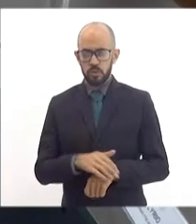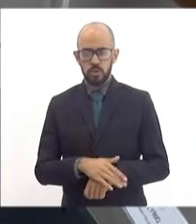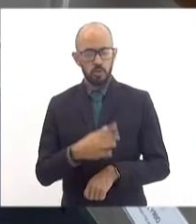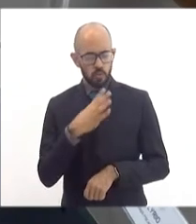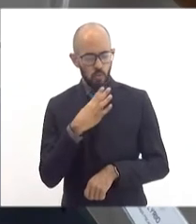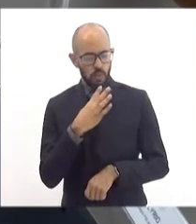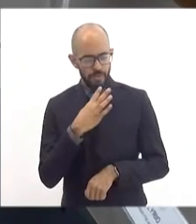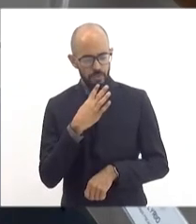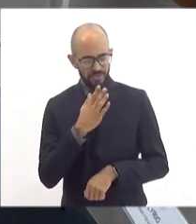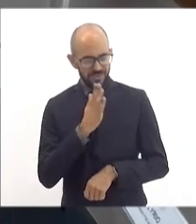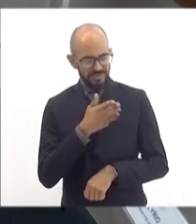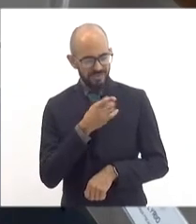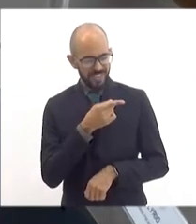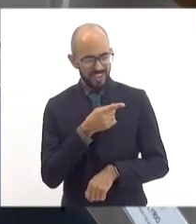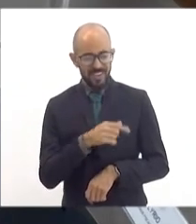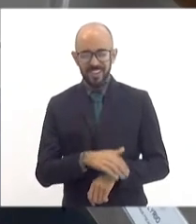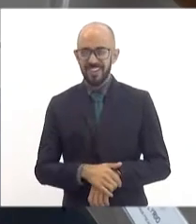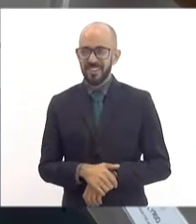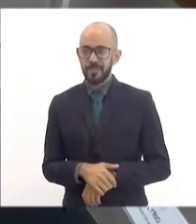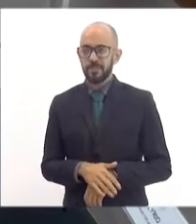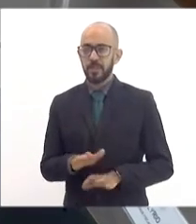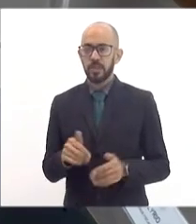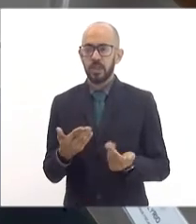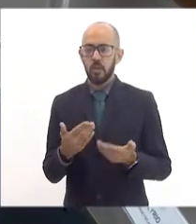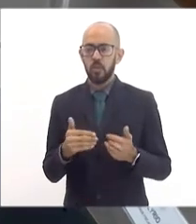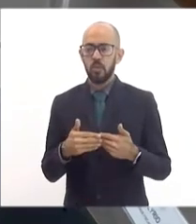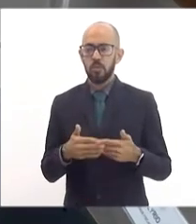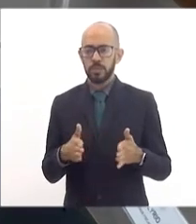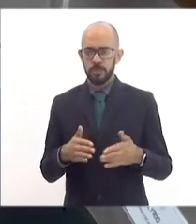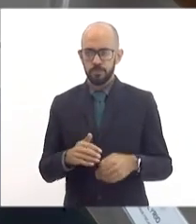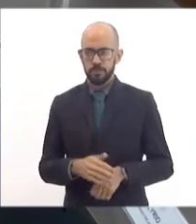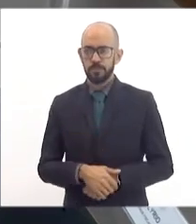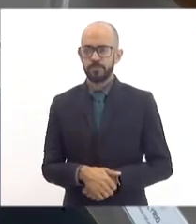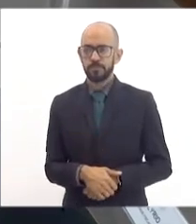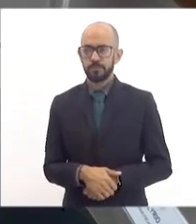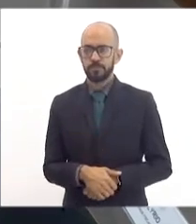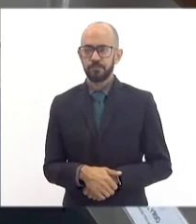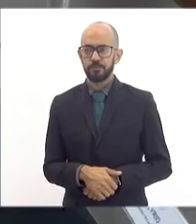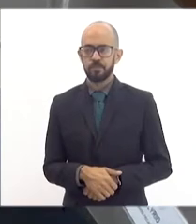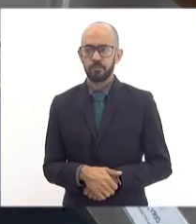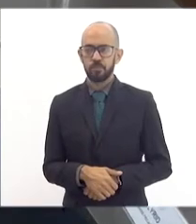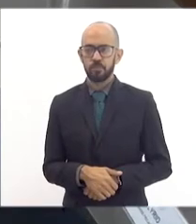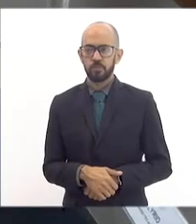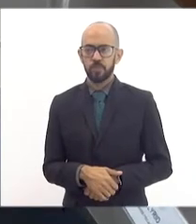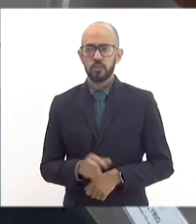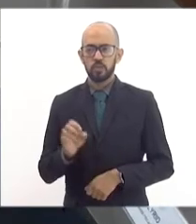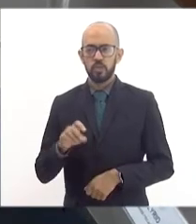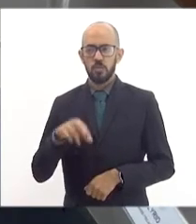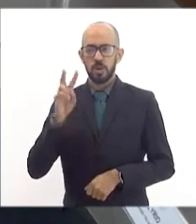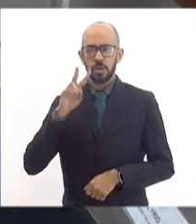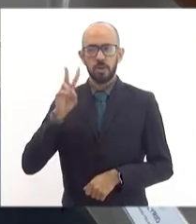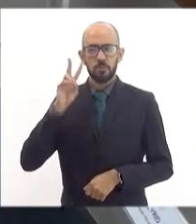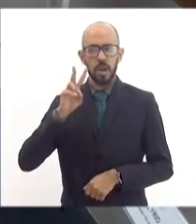conhecia. Vamos lá. Só que, rememorando,